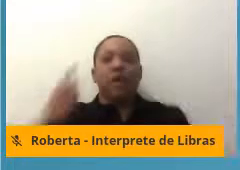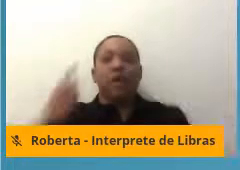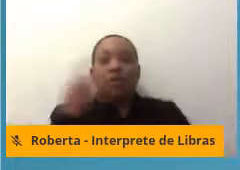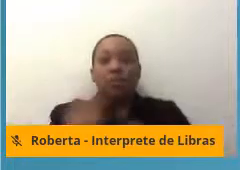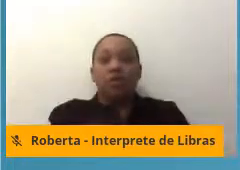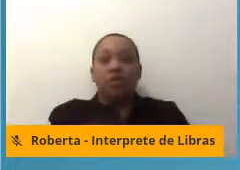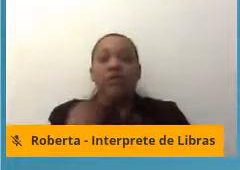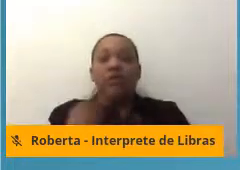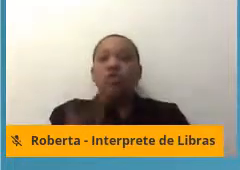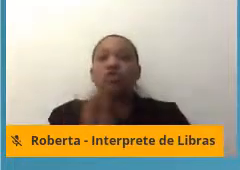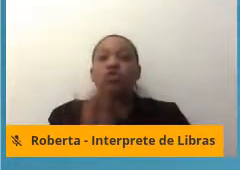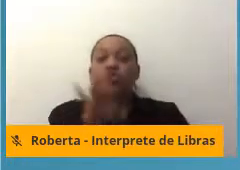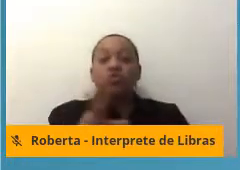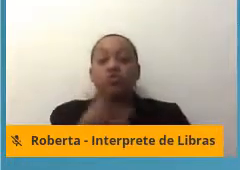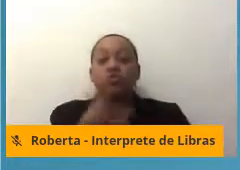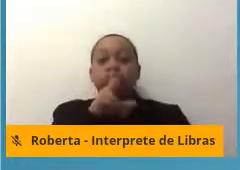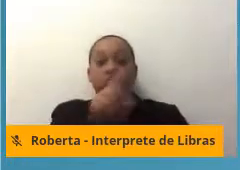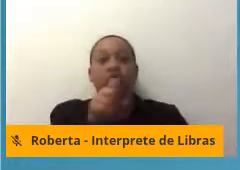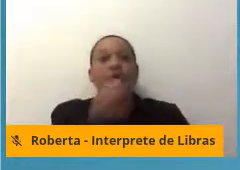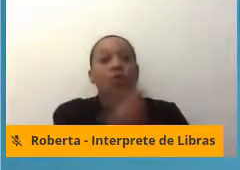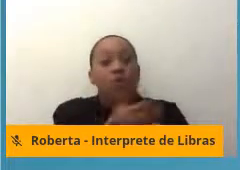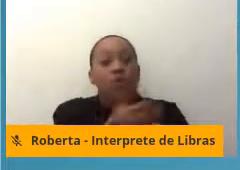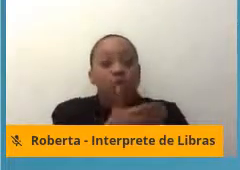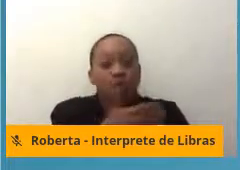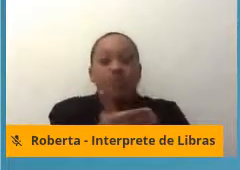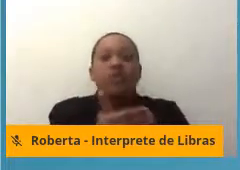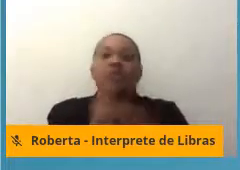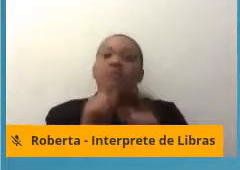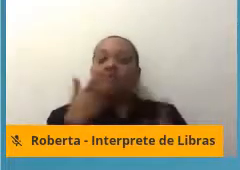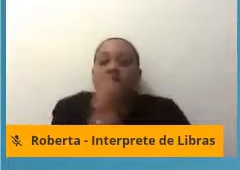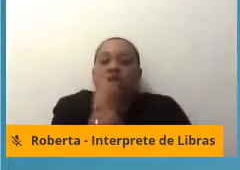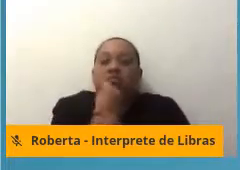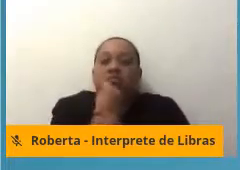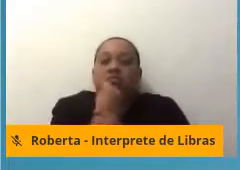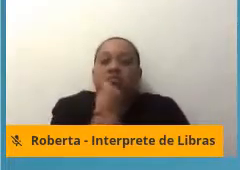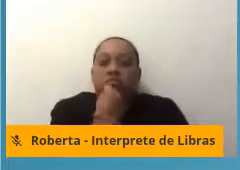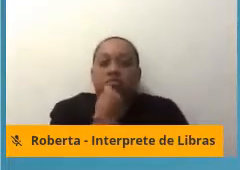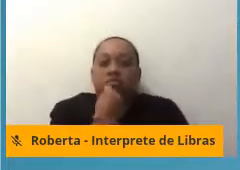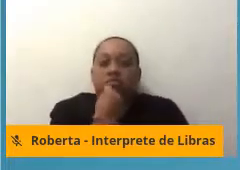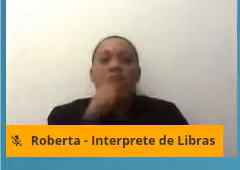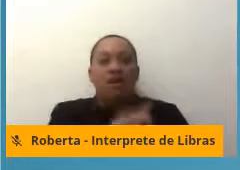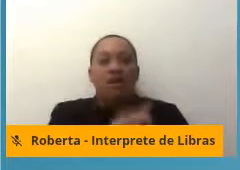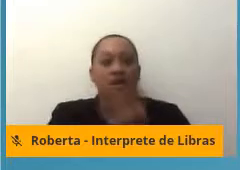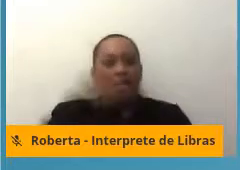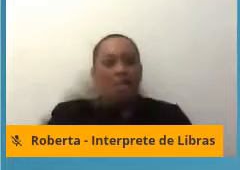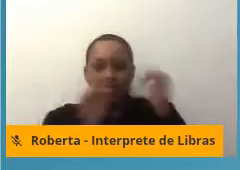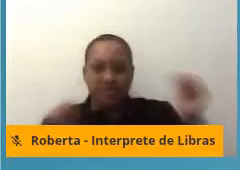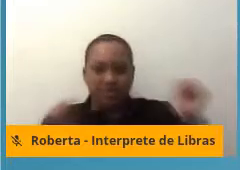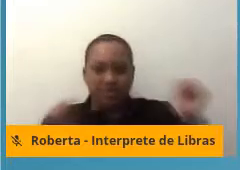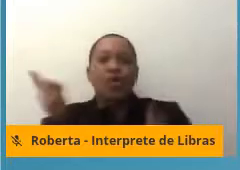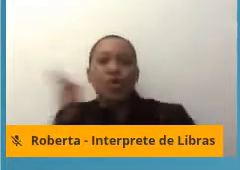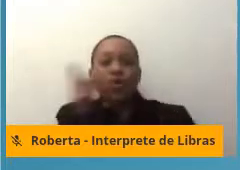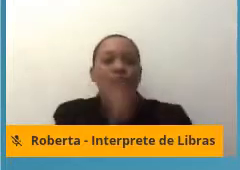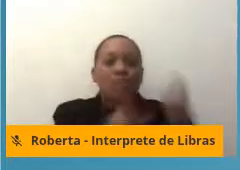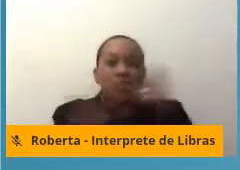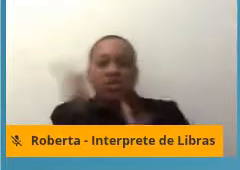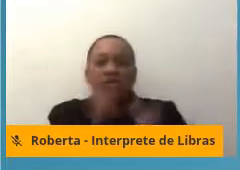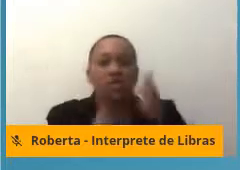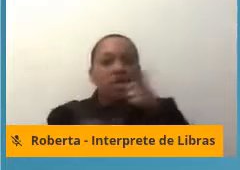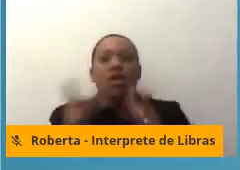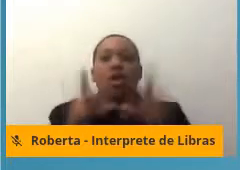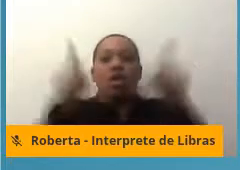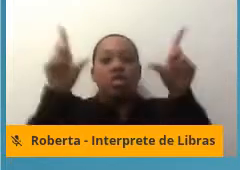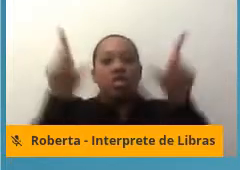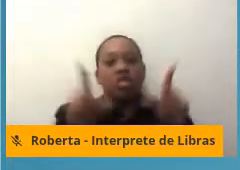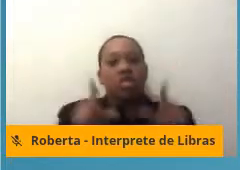é garantia que a Espanha atingiu uma dada imunidade de rebanho, que tanto se fala, e que, portanto, já estaria livre,